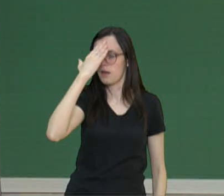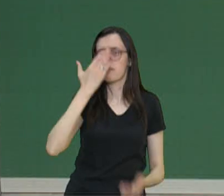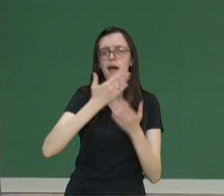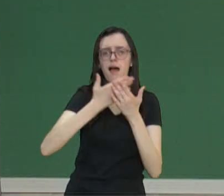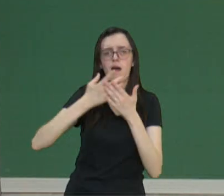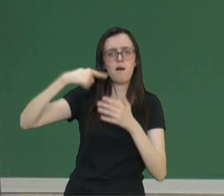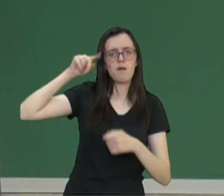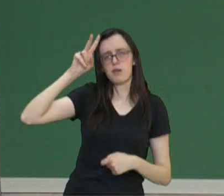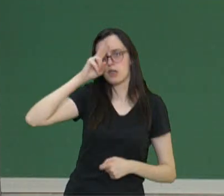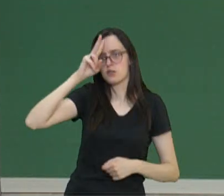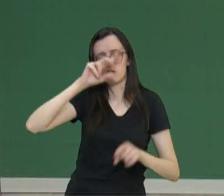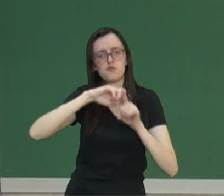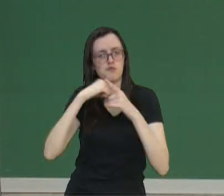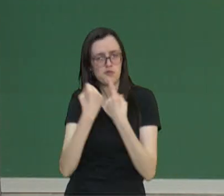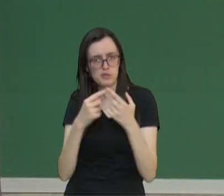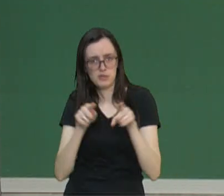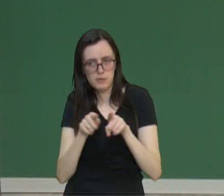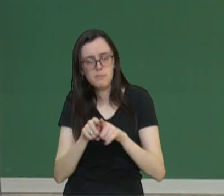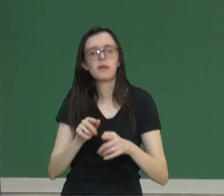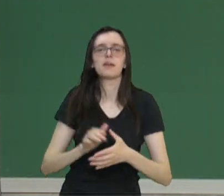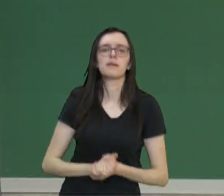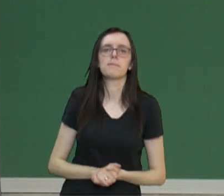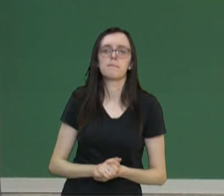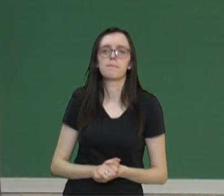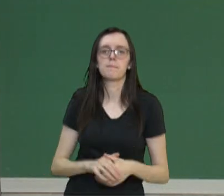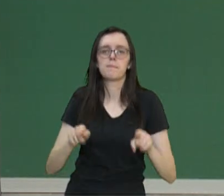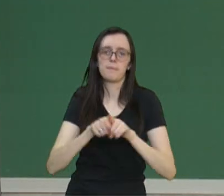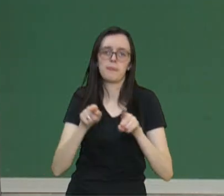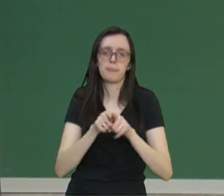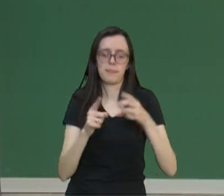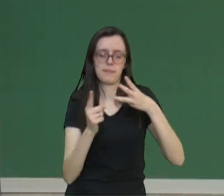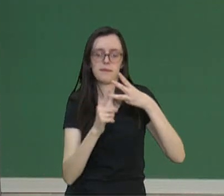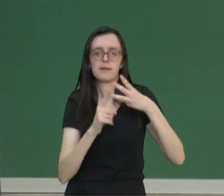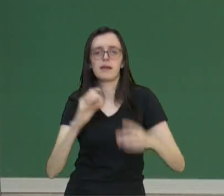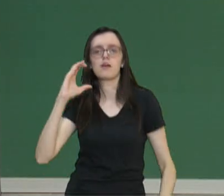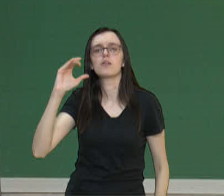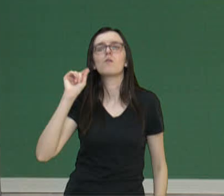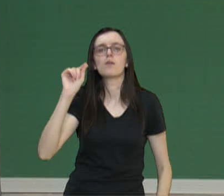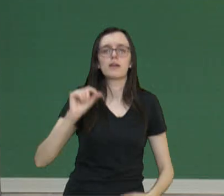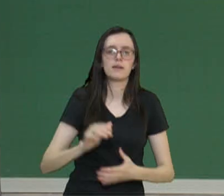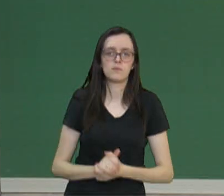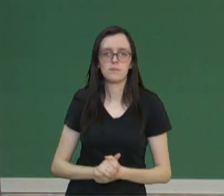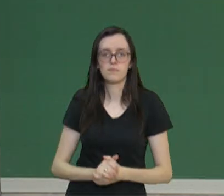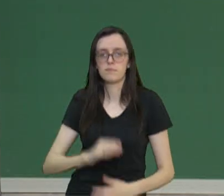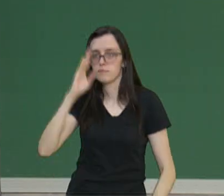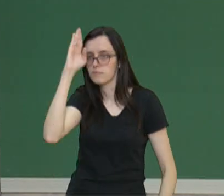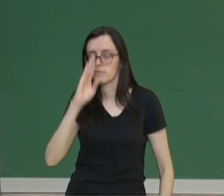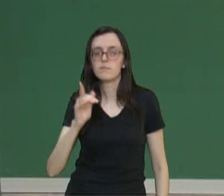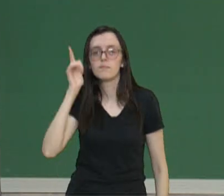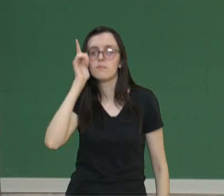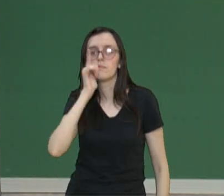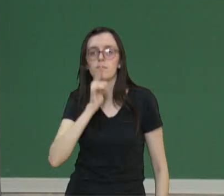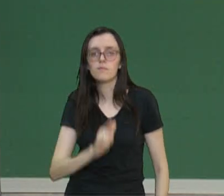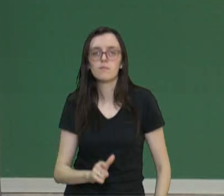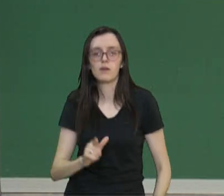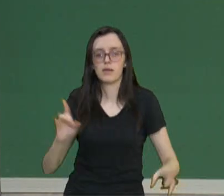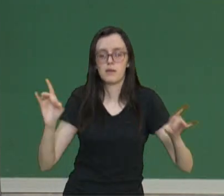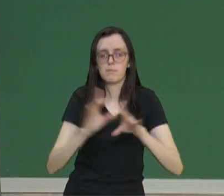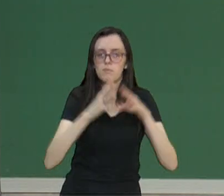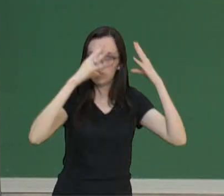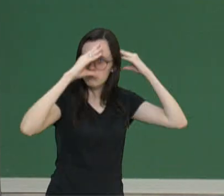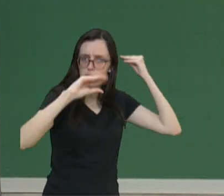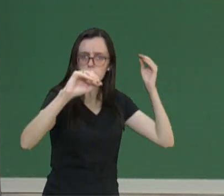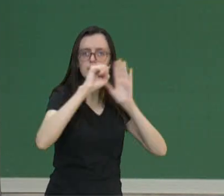aulas de história, de sociologia mesmo. E a letra C trazia: o Brasil conseguiu, logo após a formação da República no